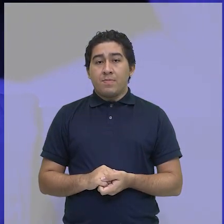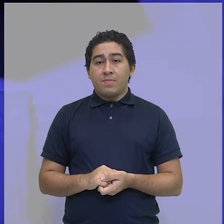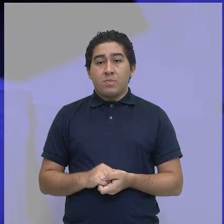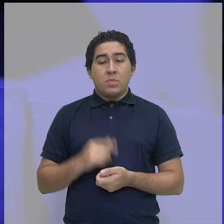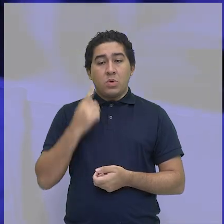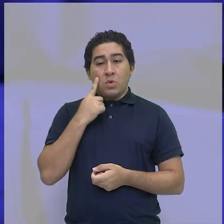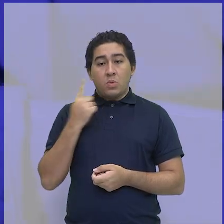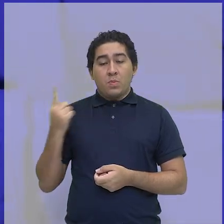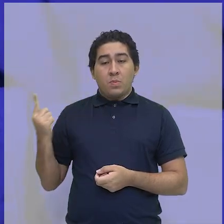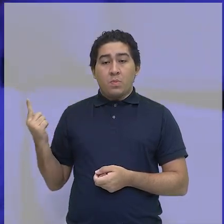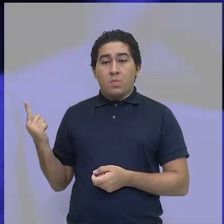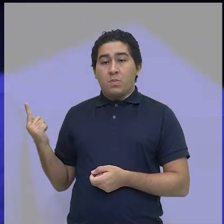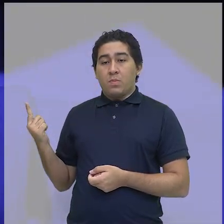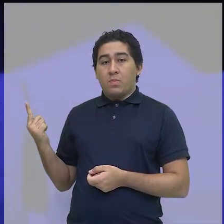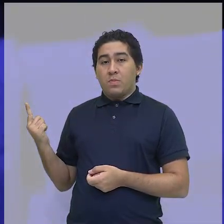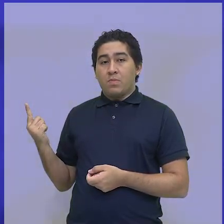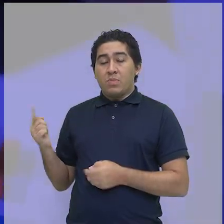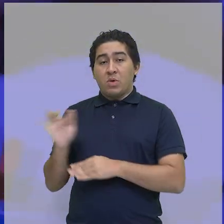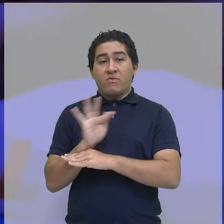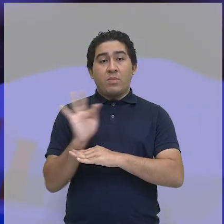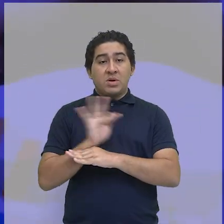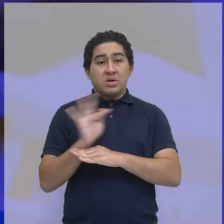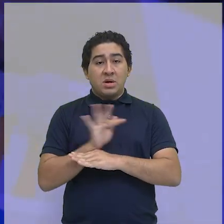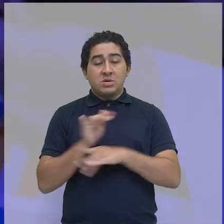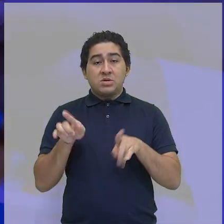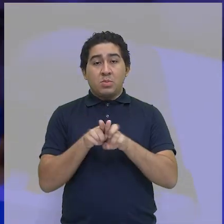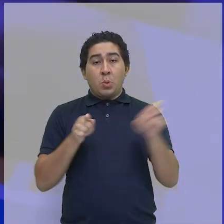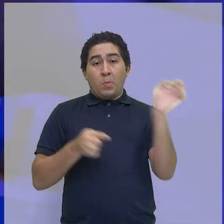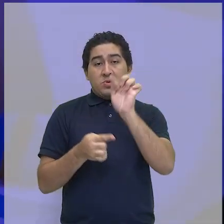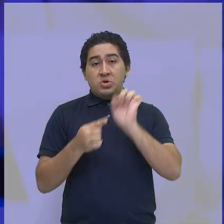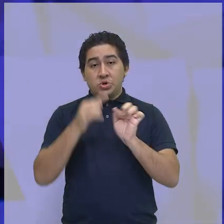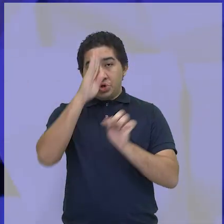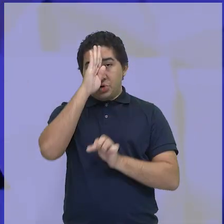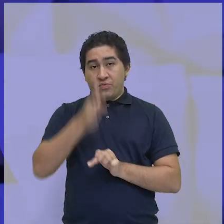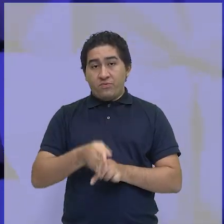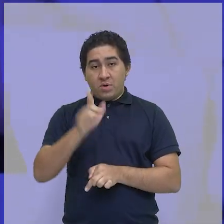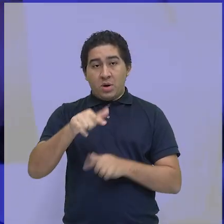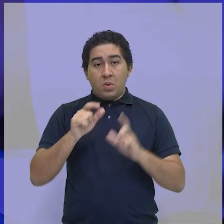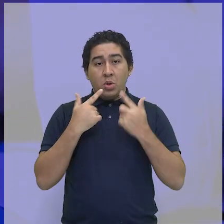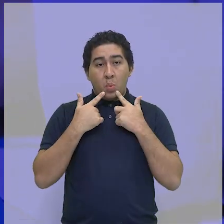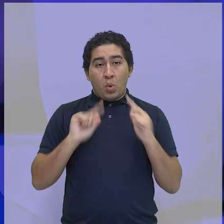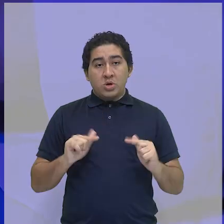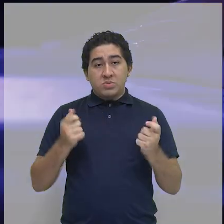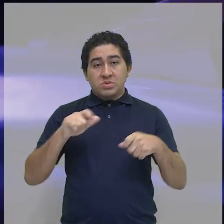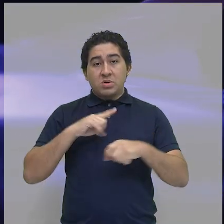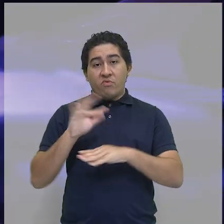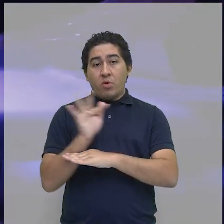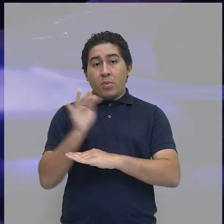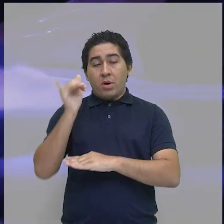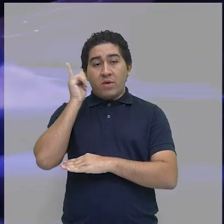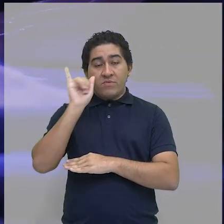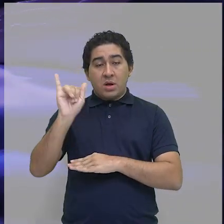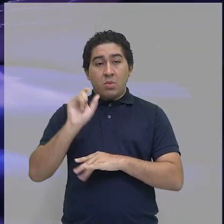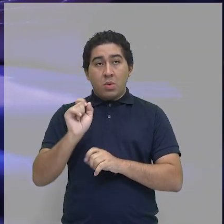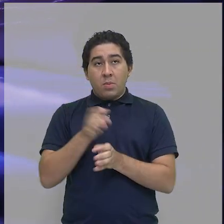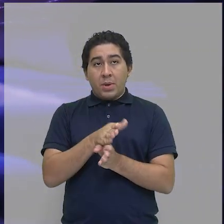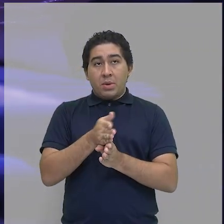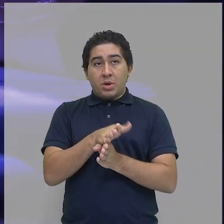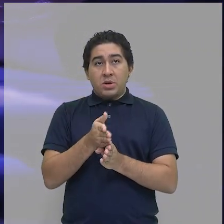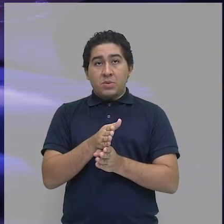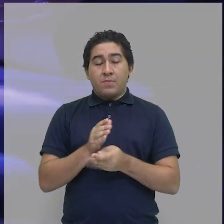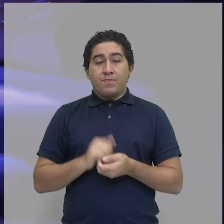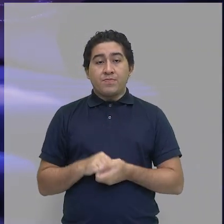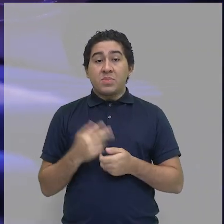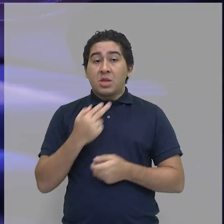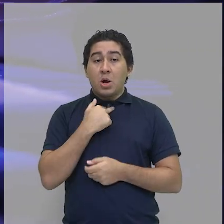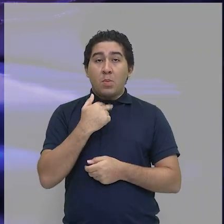Olha só, formalidade e precisão. A linguagem é extremamente formal e precisa para evitar ambiguidade.